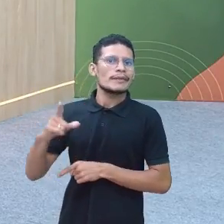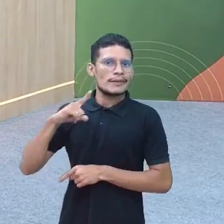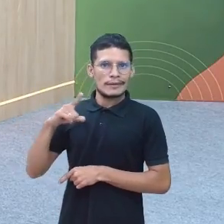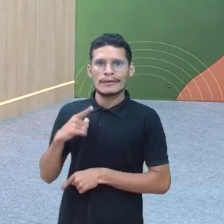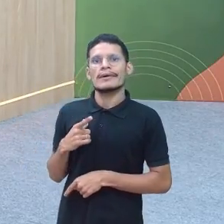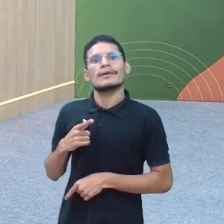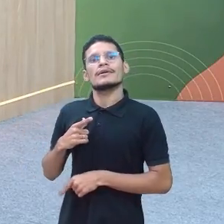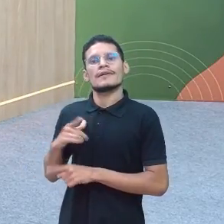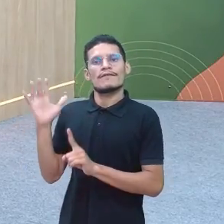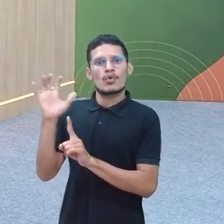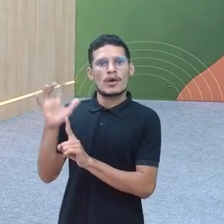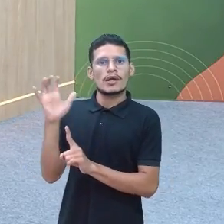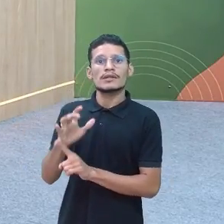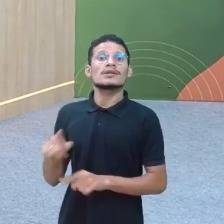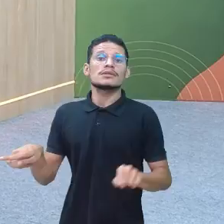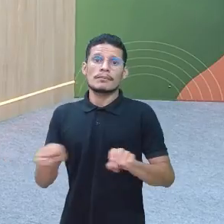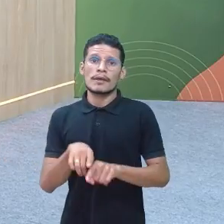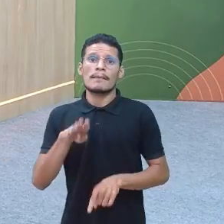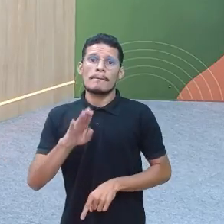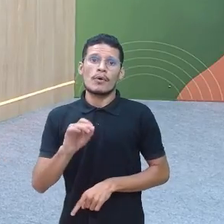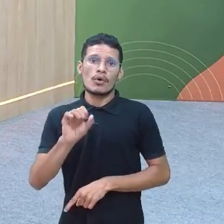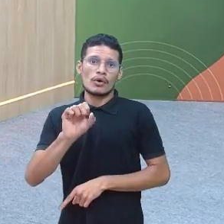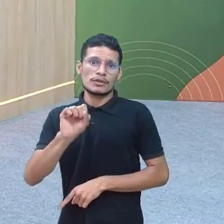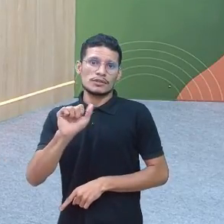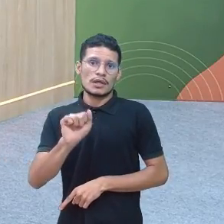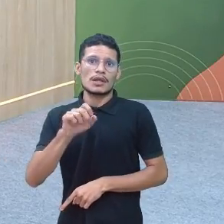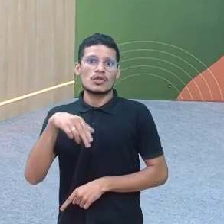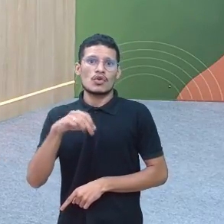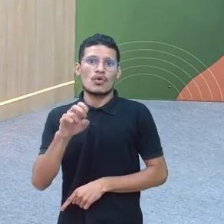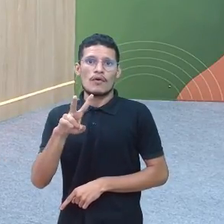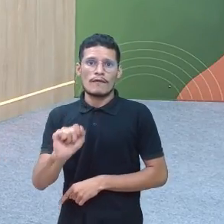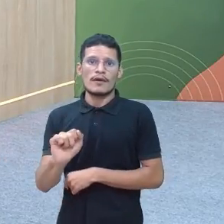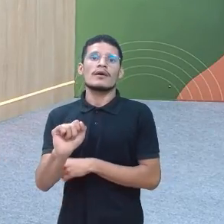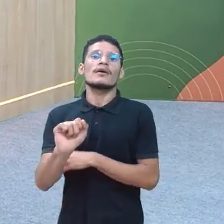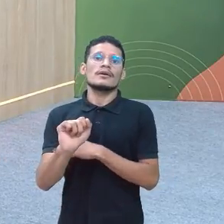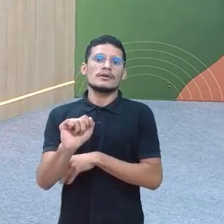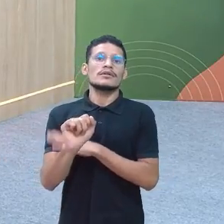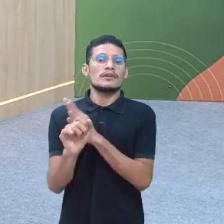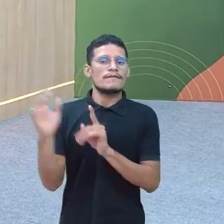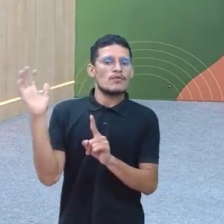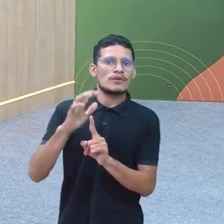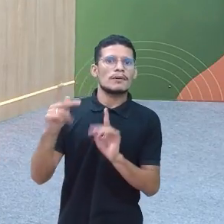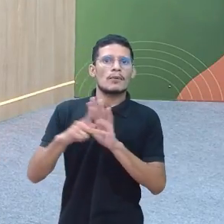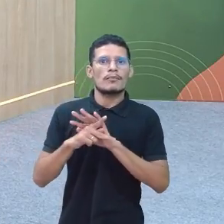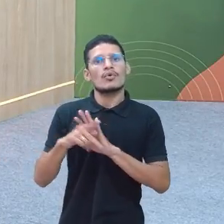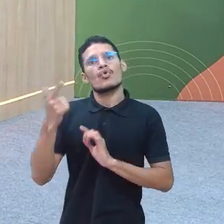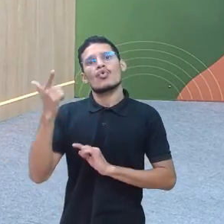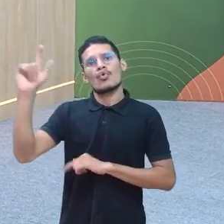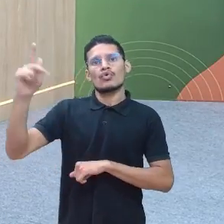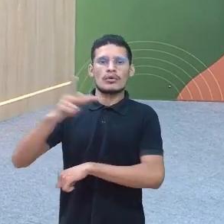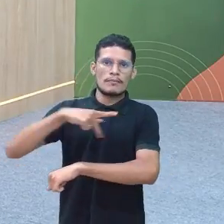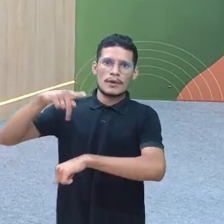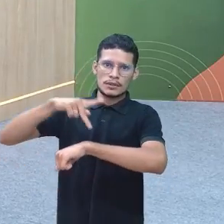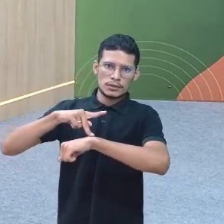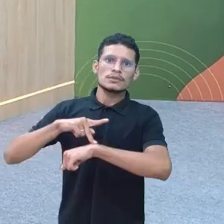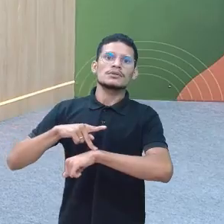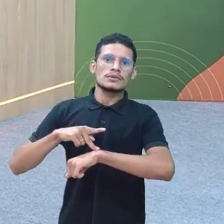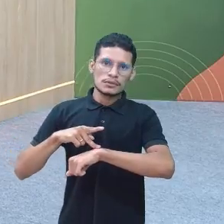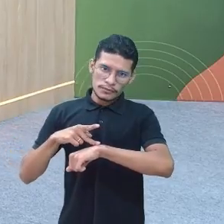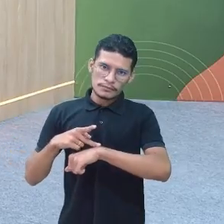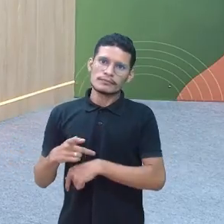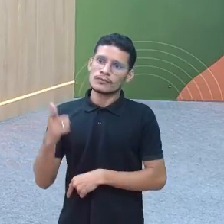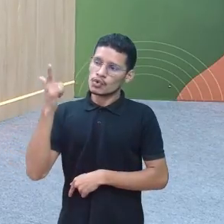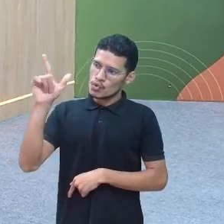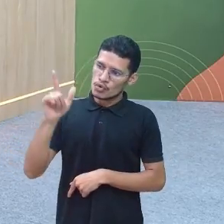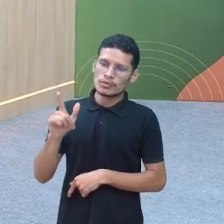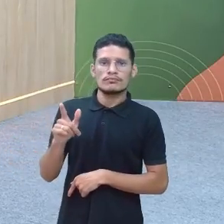gente também tinha a Bossa Nova, com influência do jazz e do blues, ou seja, manifestações culturais vindas de fora